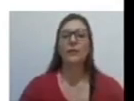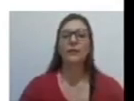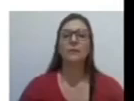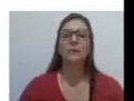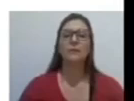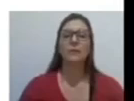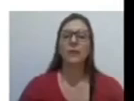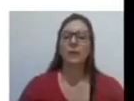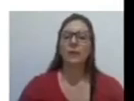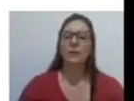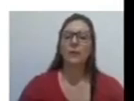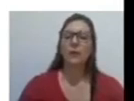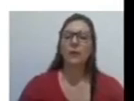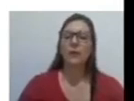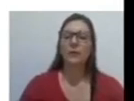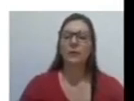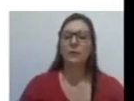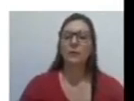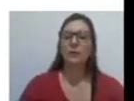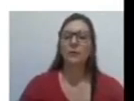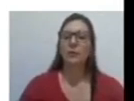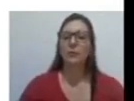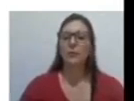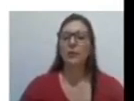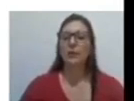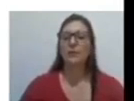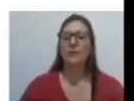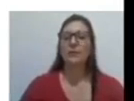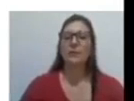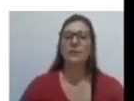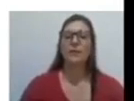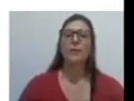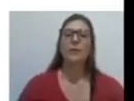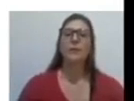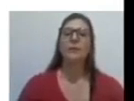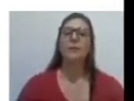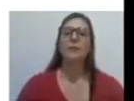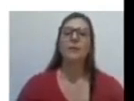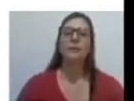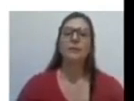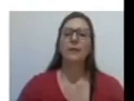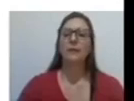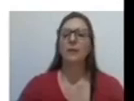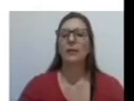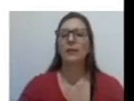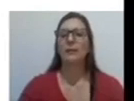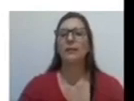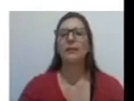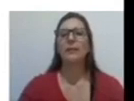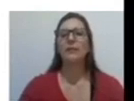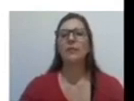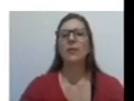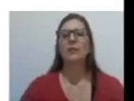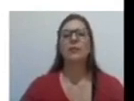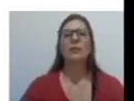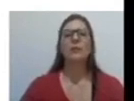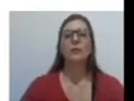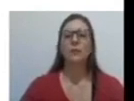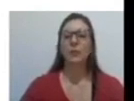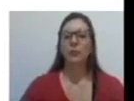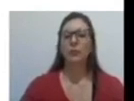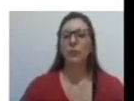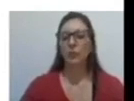de cada um, porque cada um tem um tipo de reação, às vezes ela é mais branda, né, e não há necessidade de